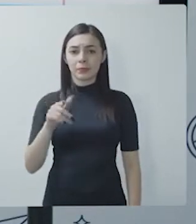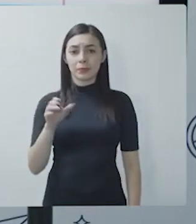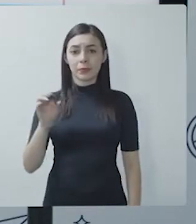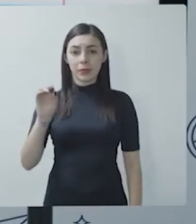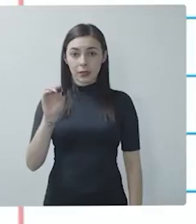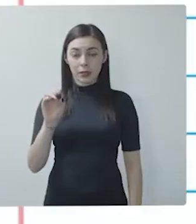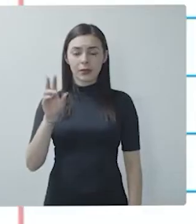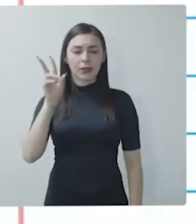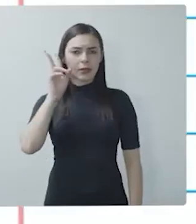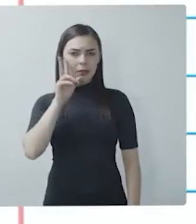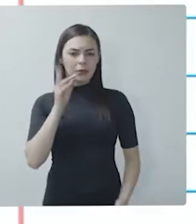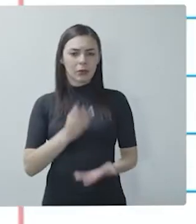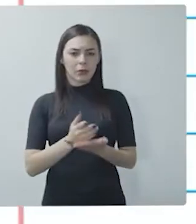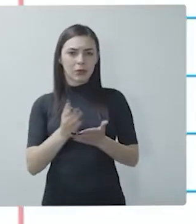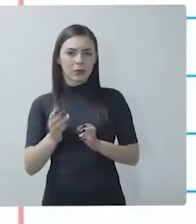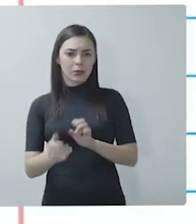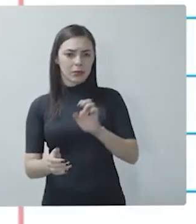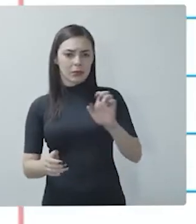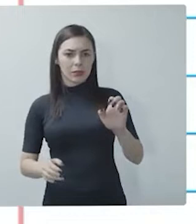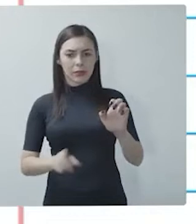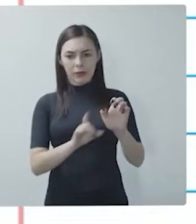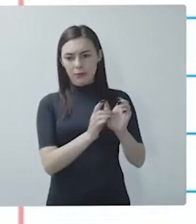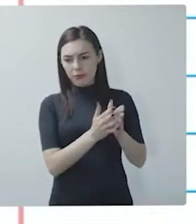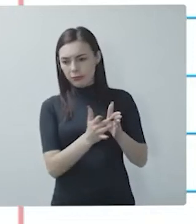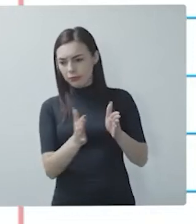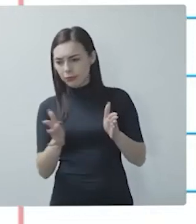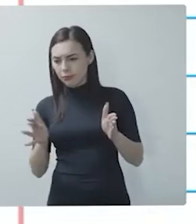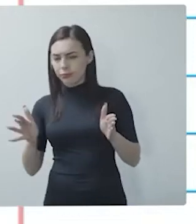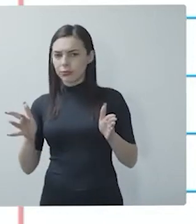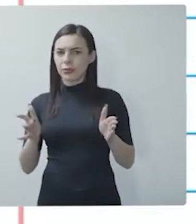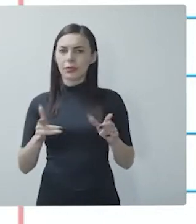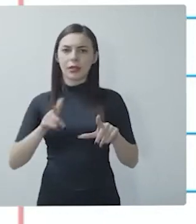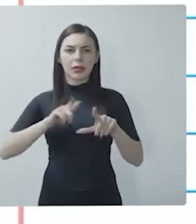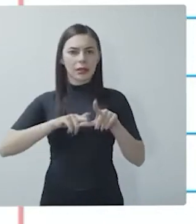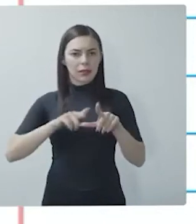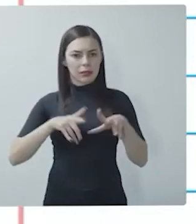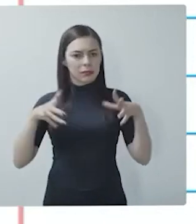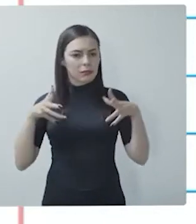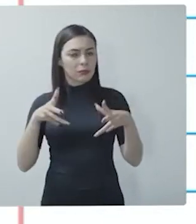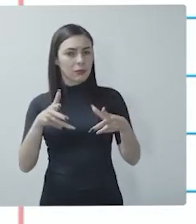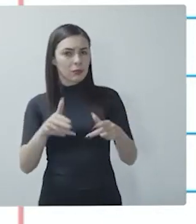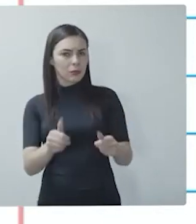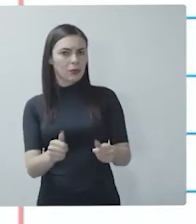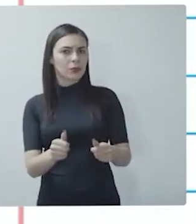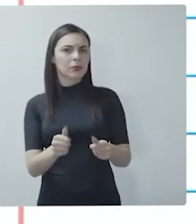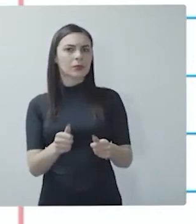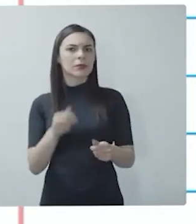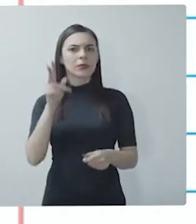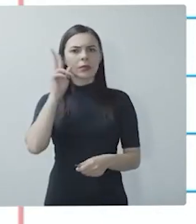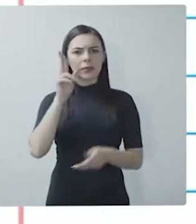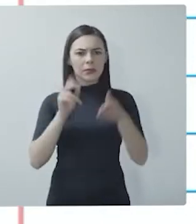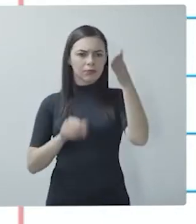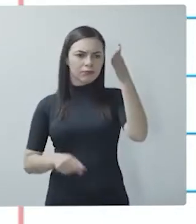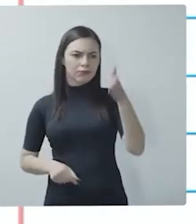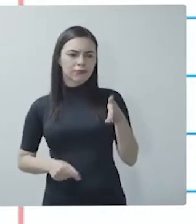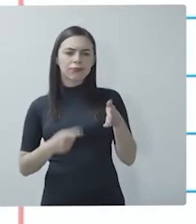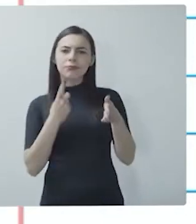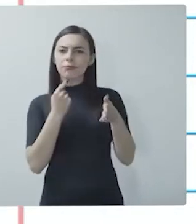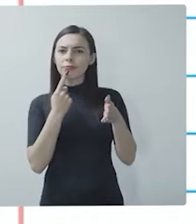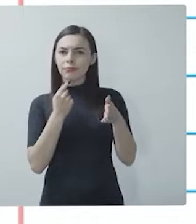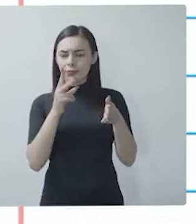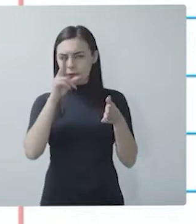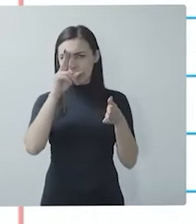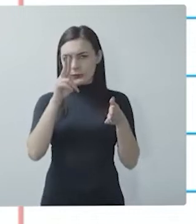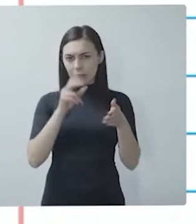Da esquerda para a direita, não deixa pular nenhuma letra, começando aqui pertinho da linha vermelho mais